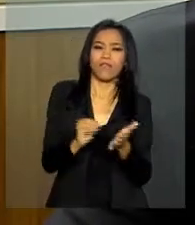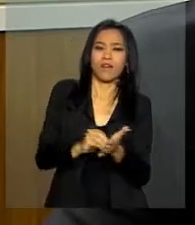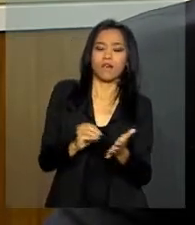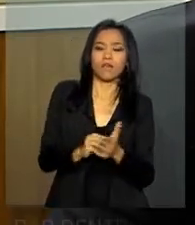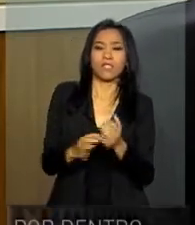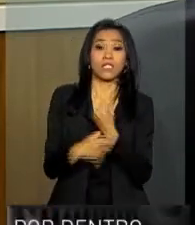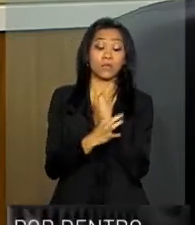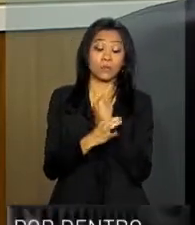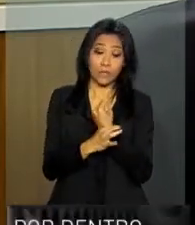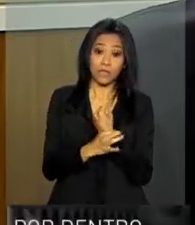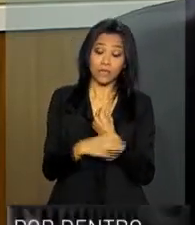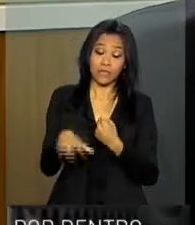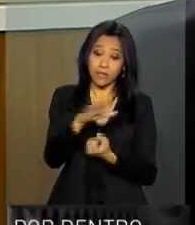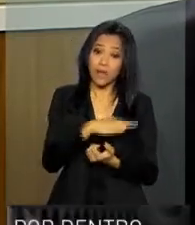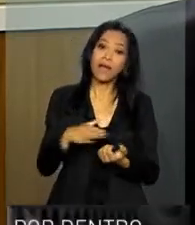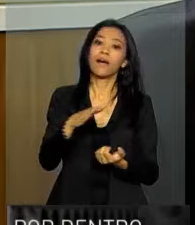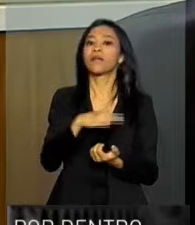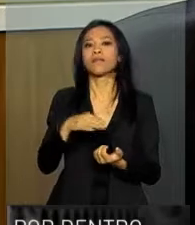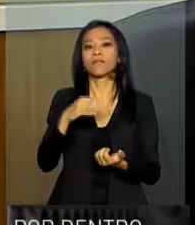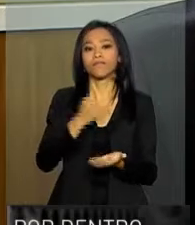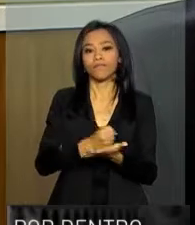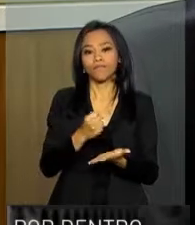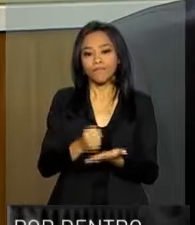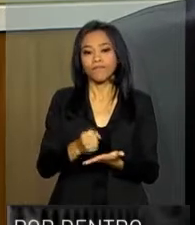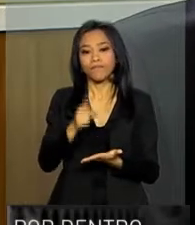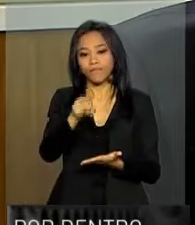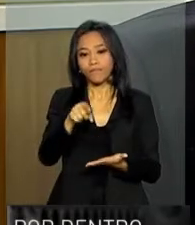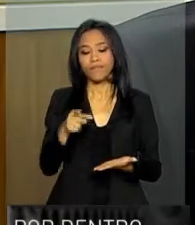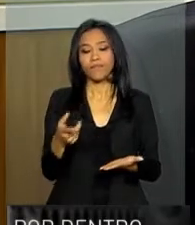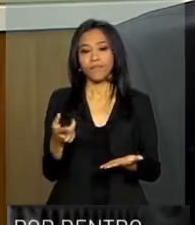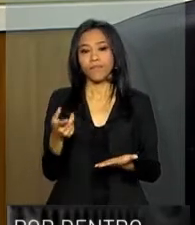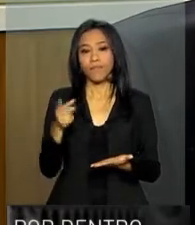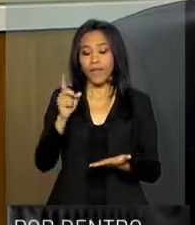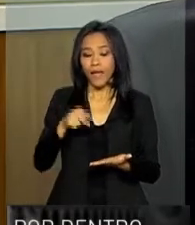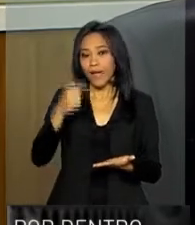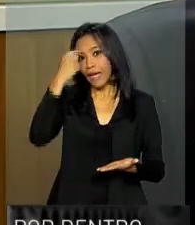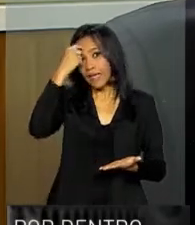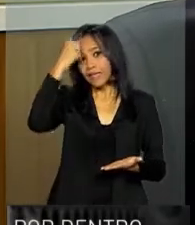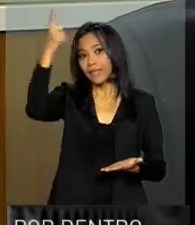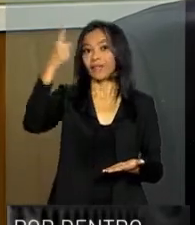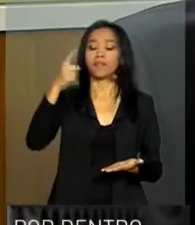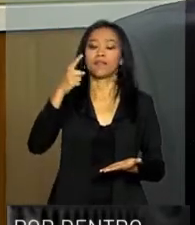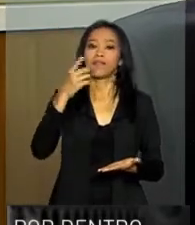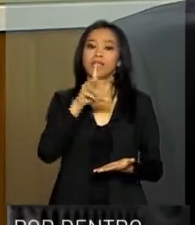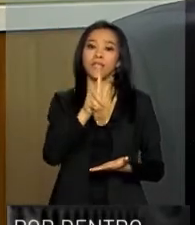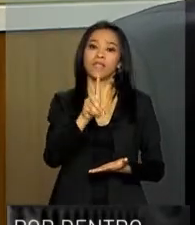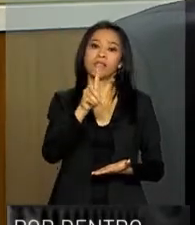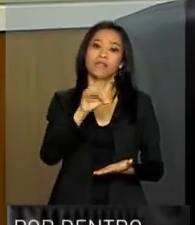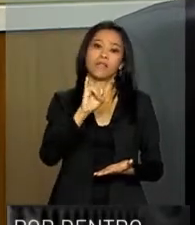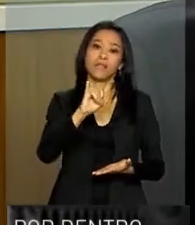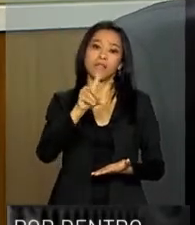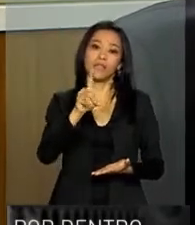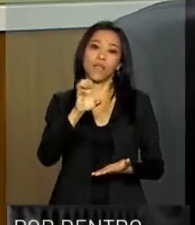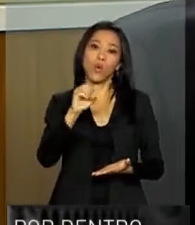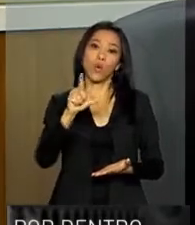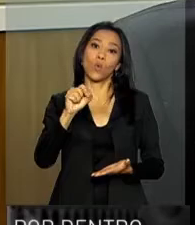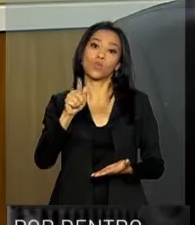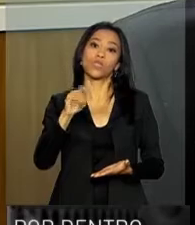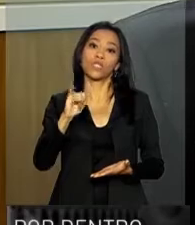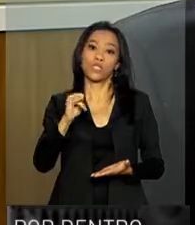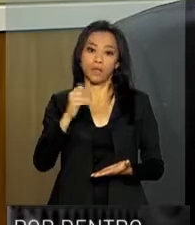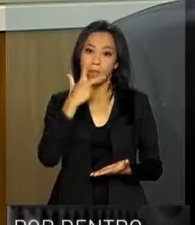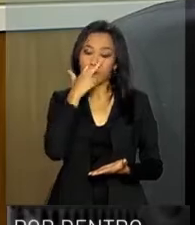você é muito franco é um caráter ideológico né esse caráter ideológico é trato turismo muitas vezes como se fosse um inimigo